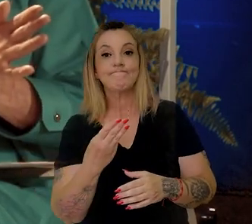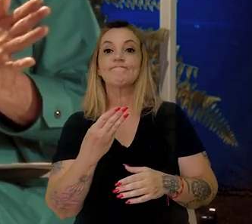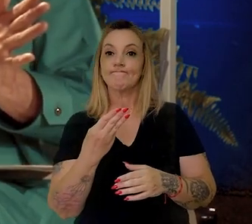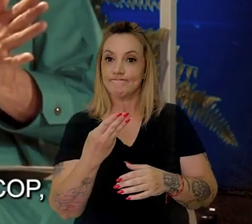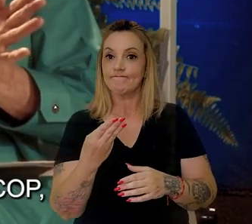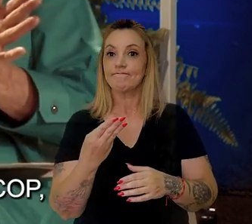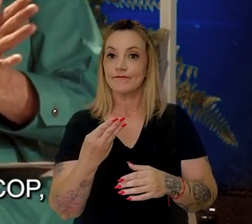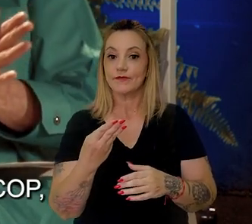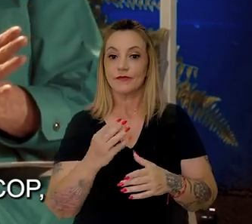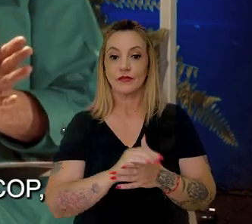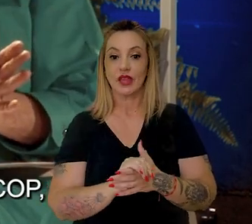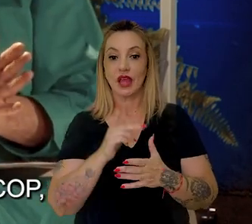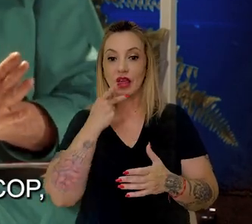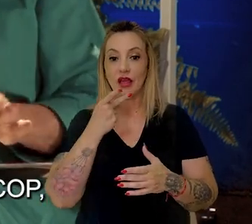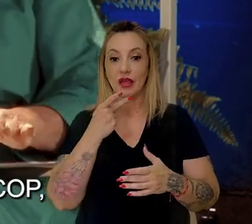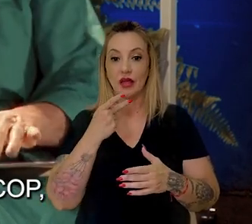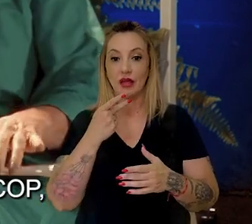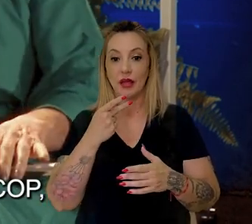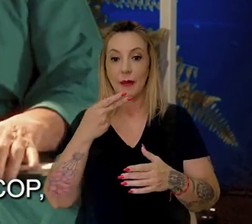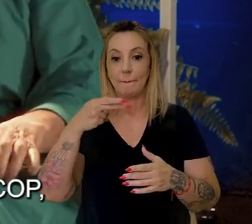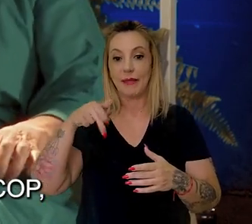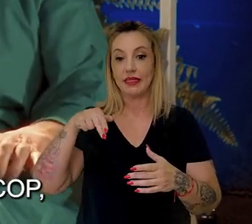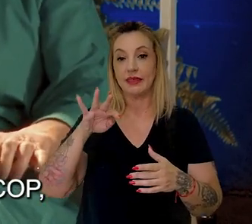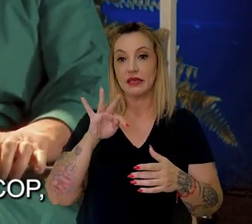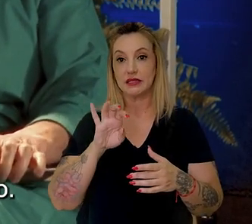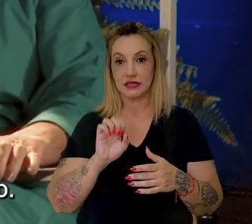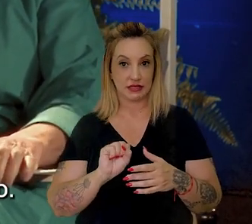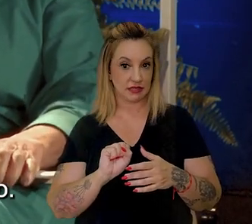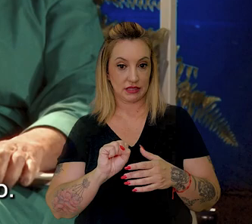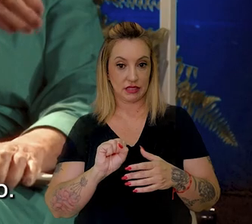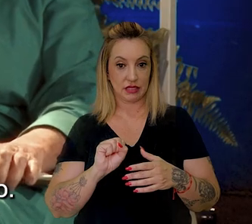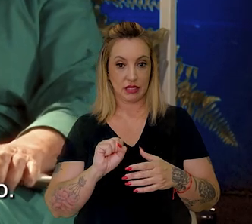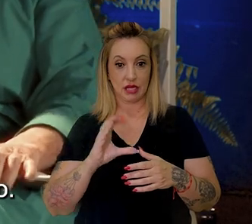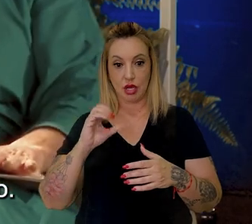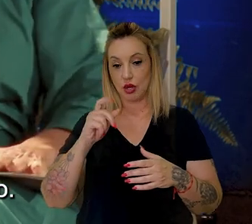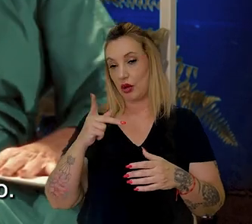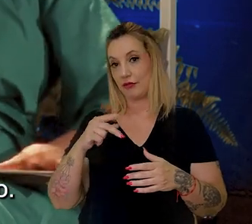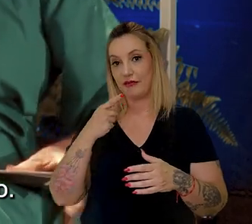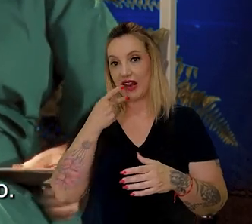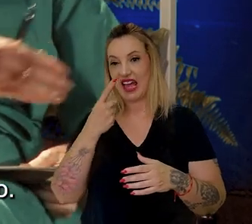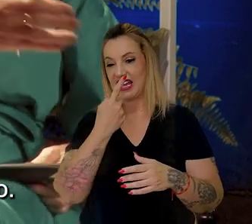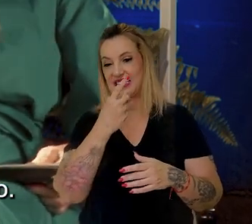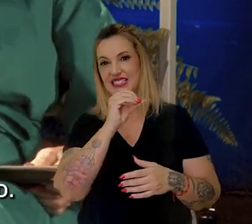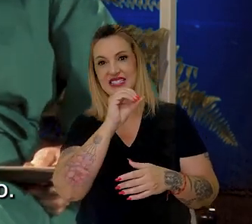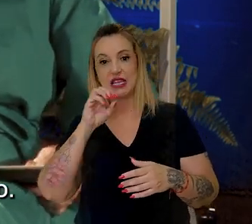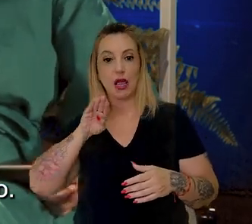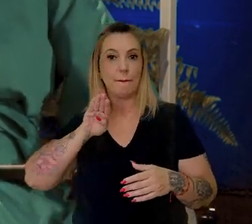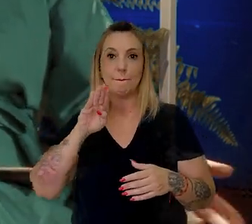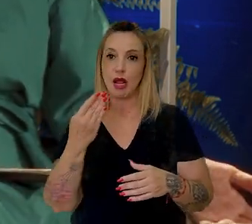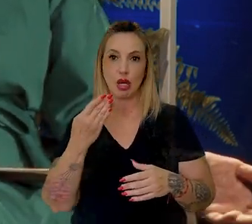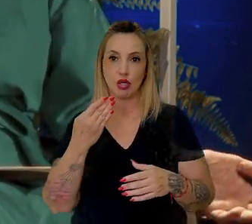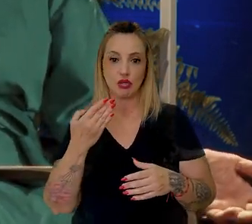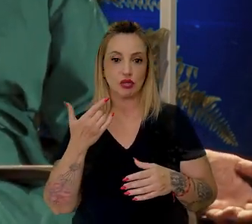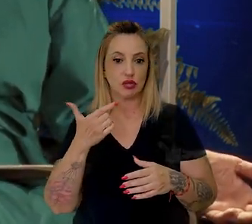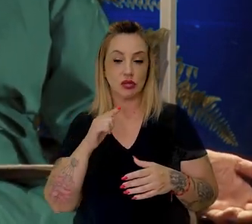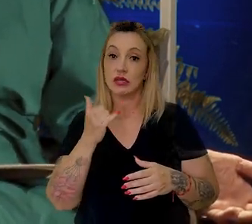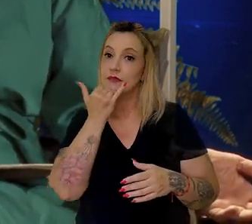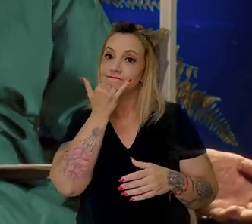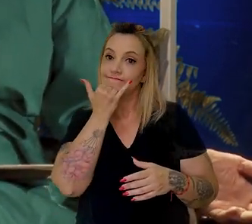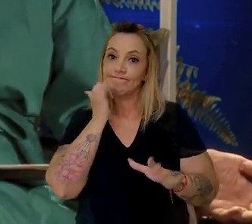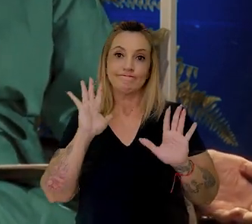eu não tô falando de Peanuts na COP de falar de 100 bilhões pros países desenvolvimento me